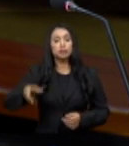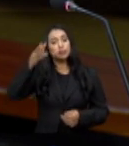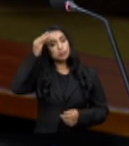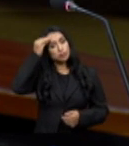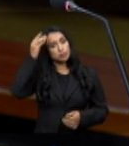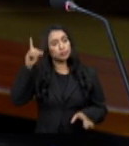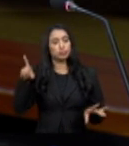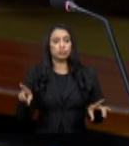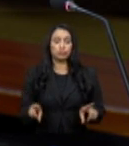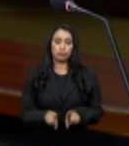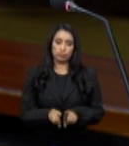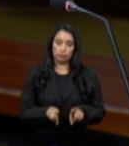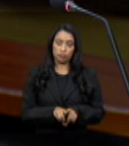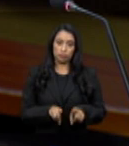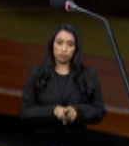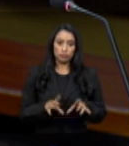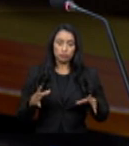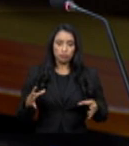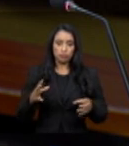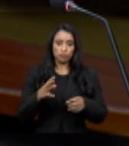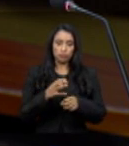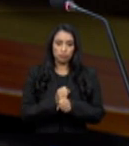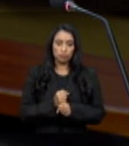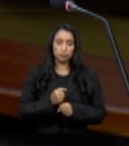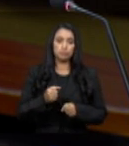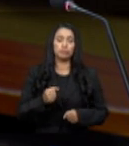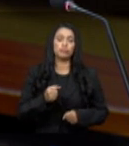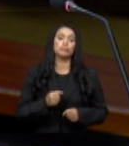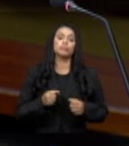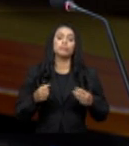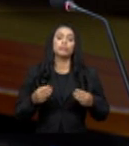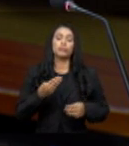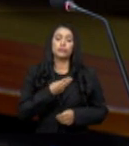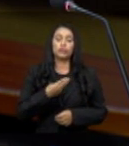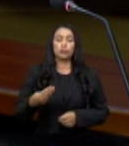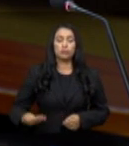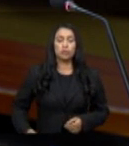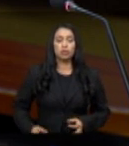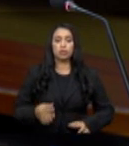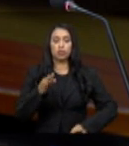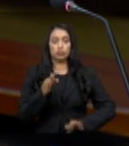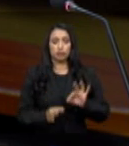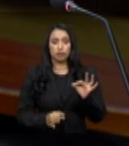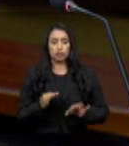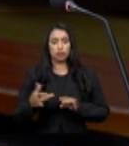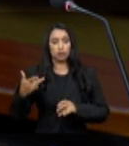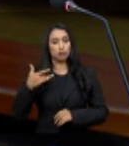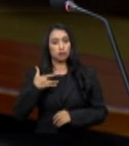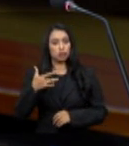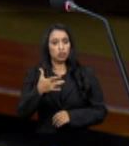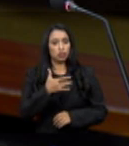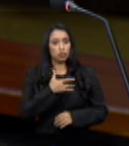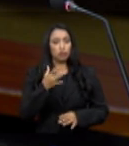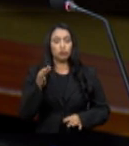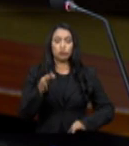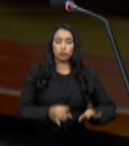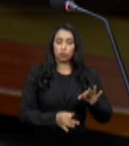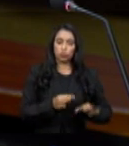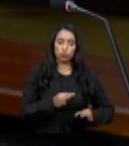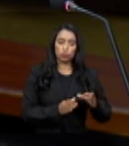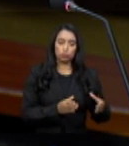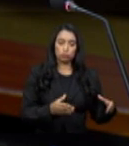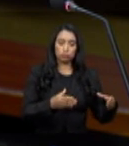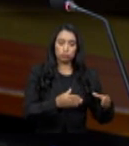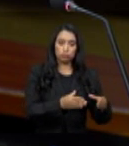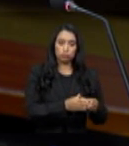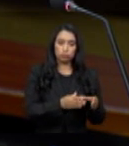vem em boa hora o ato conjunto dos ministérios da justiça e das a e aos juízes de varas criminais